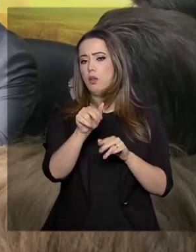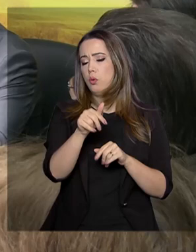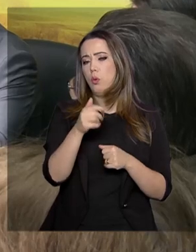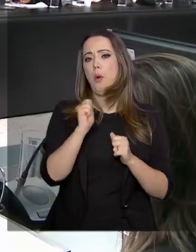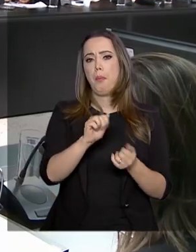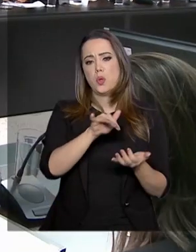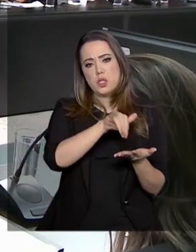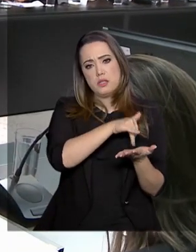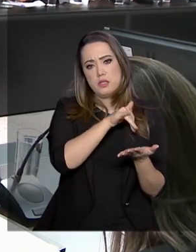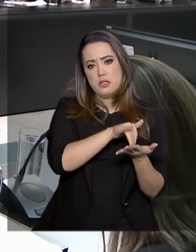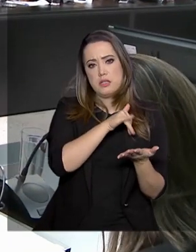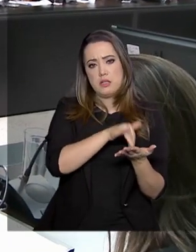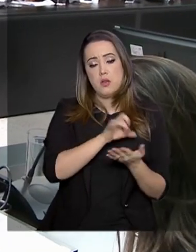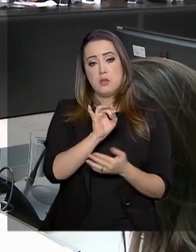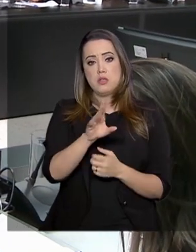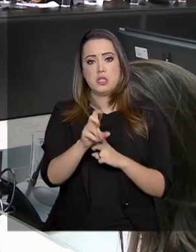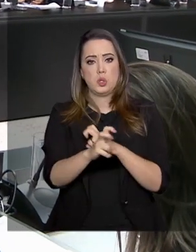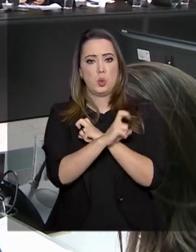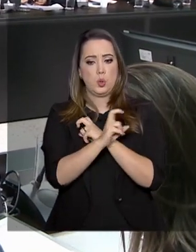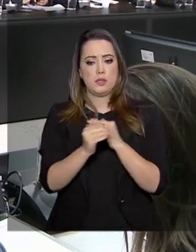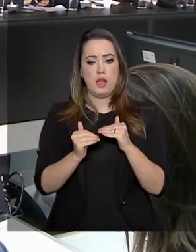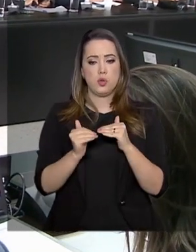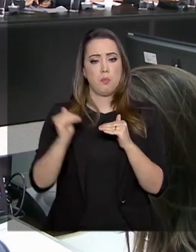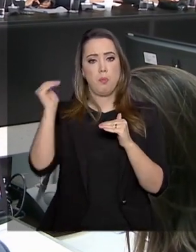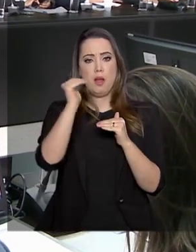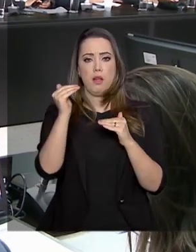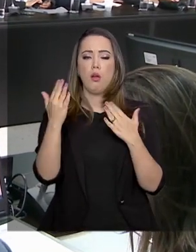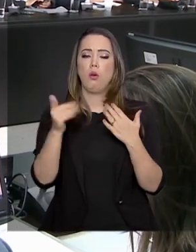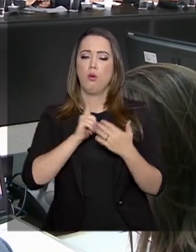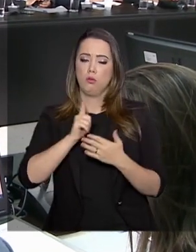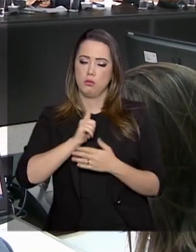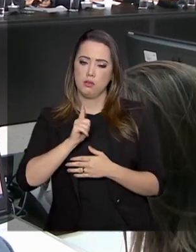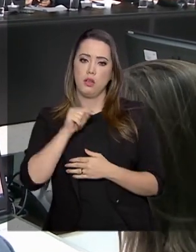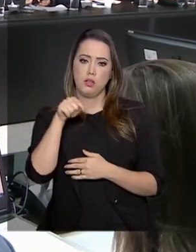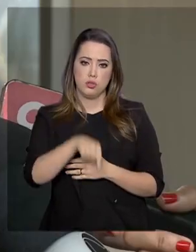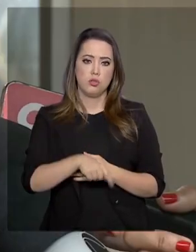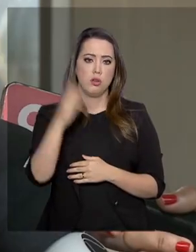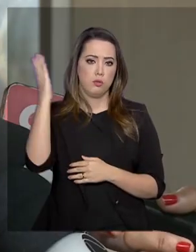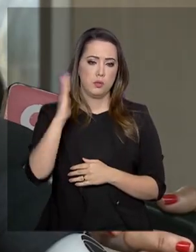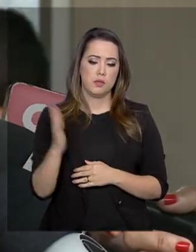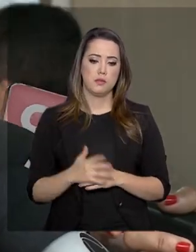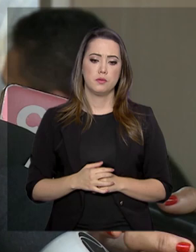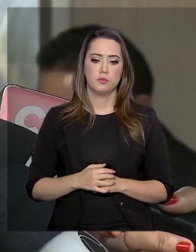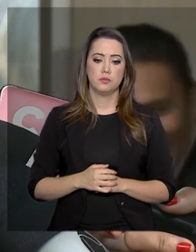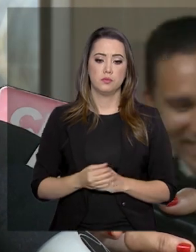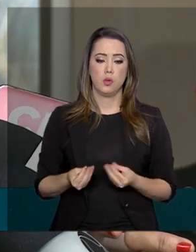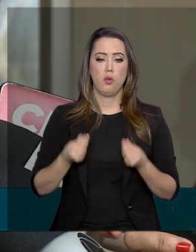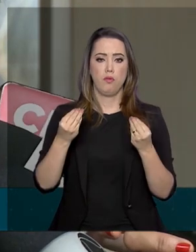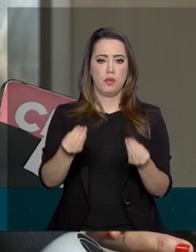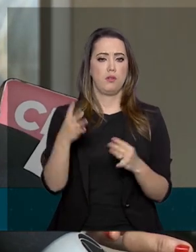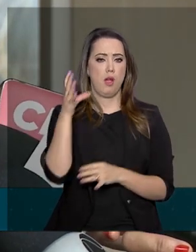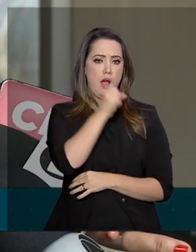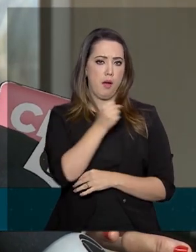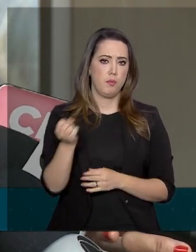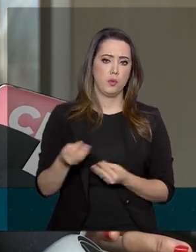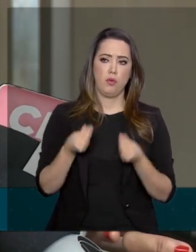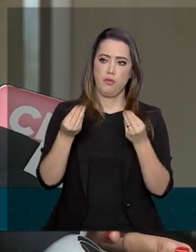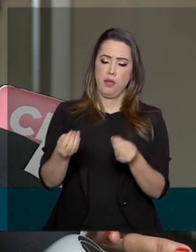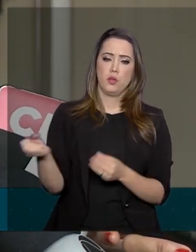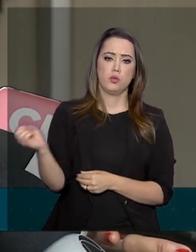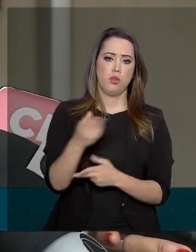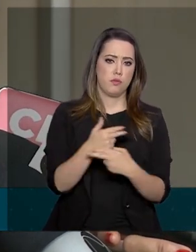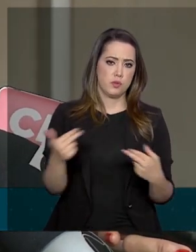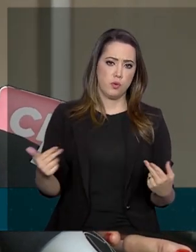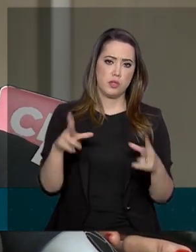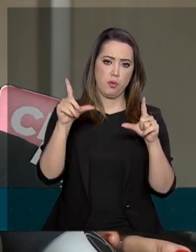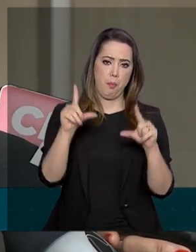registrado com toxicidade maior do que os existentes no mercado. Eu dou velocidade, coloco produtos novos, coloco produtos